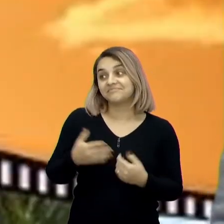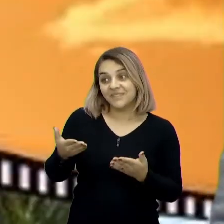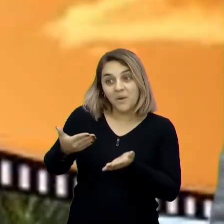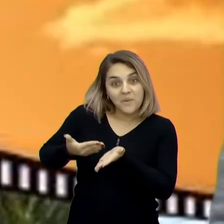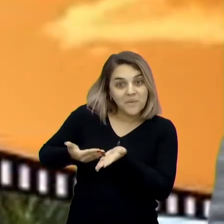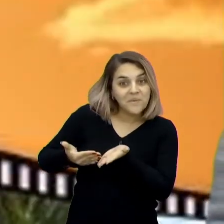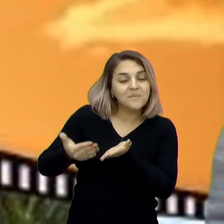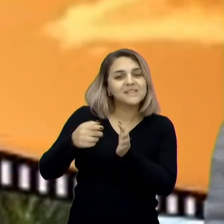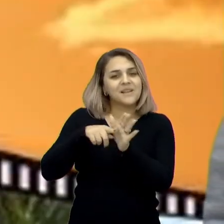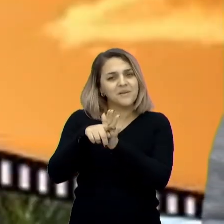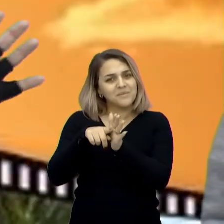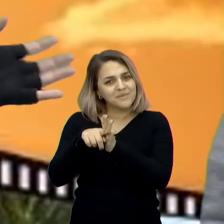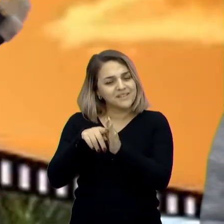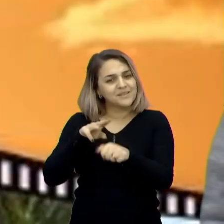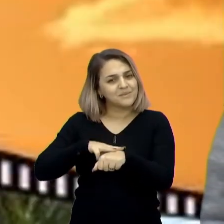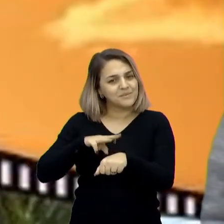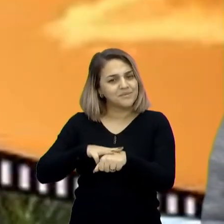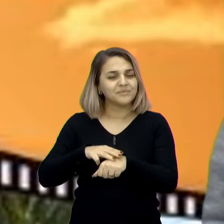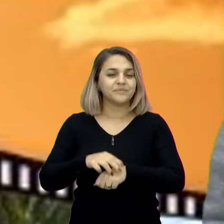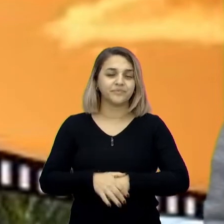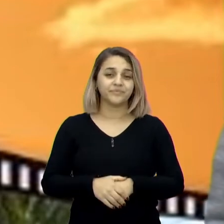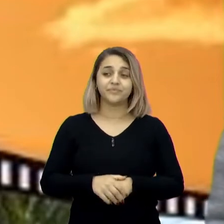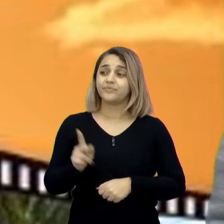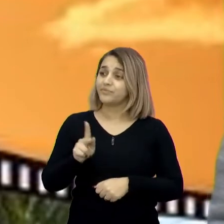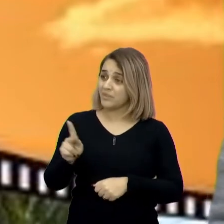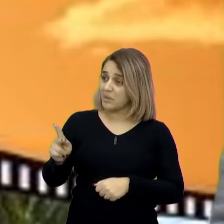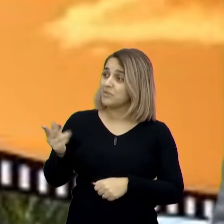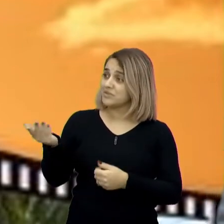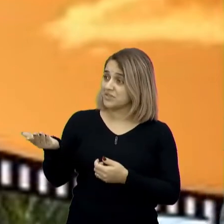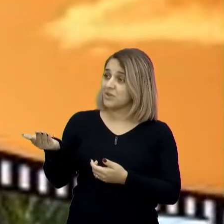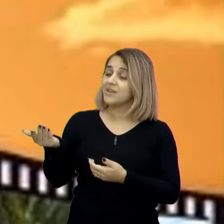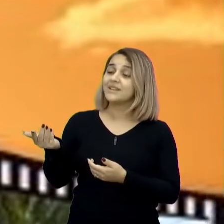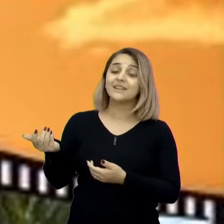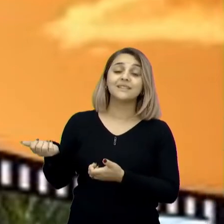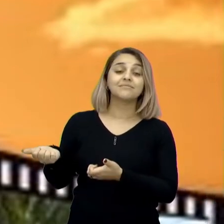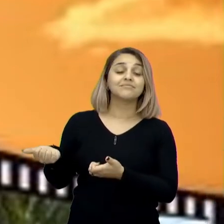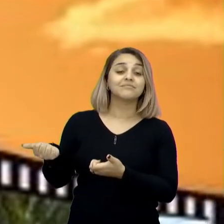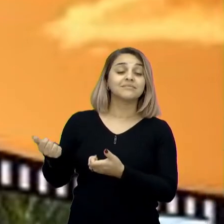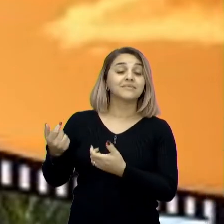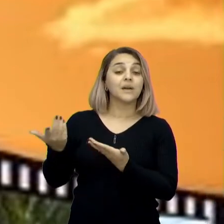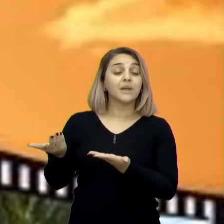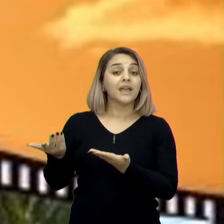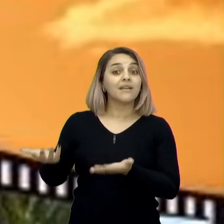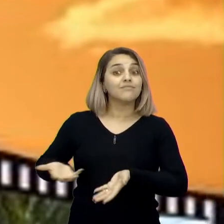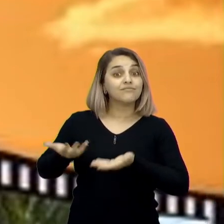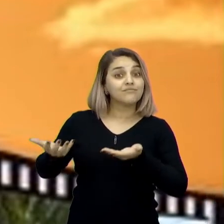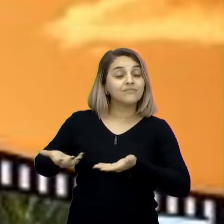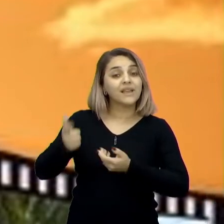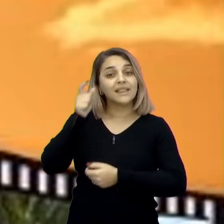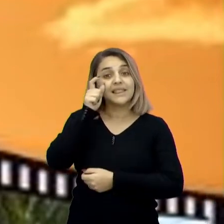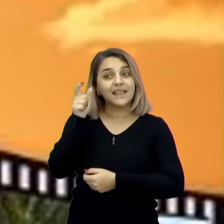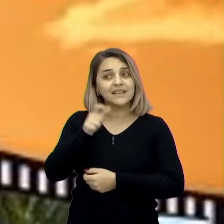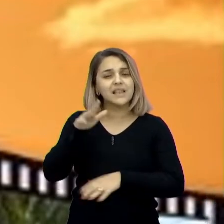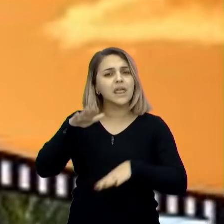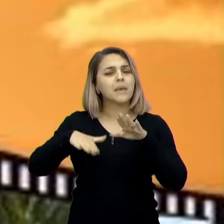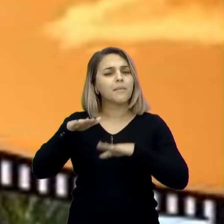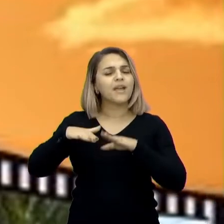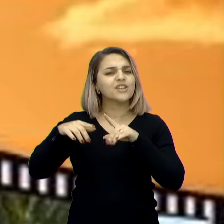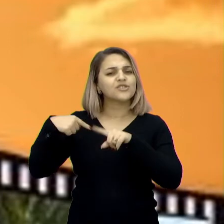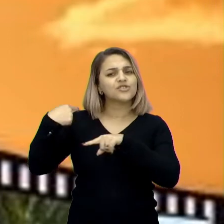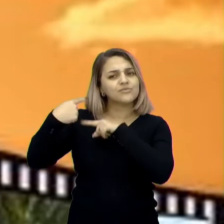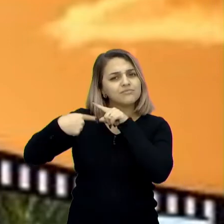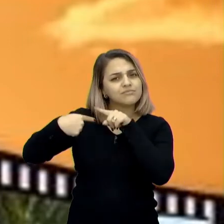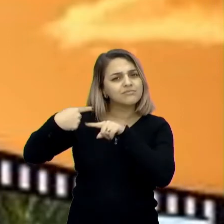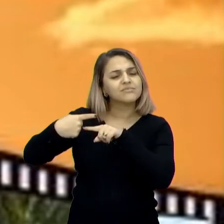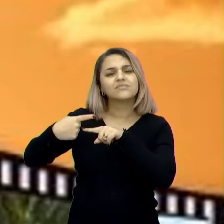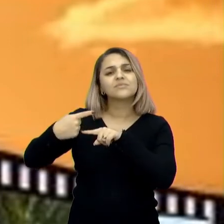pesquisa. Por que a gente tem esse alinhamento? A Prof. Fernanda trouxe uma coisa interessante, que dependendo da geração, né, o elemento ali, esse